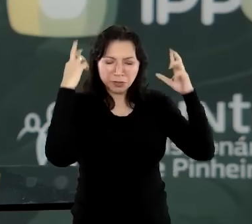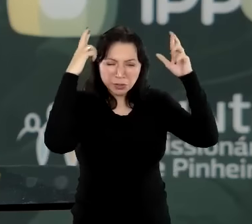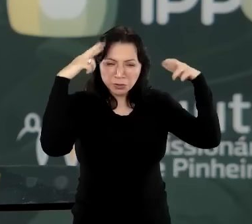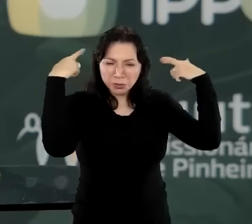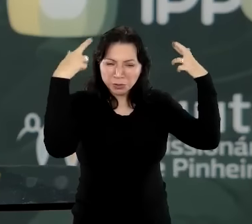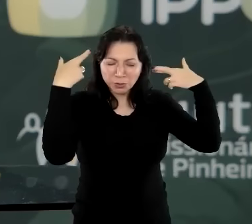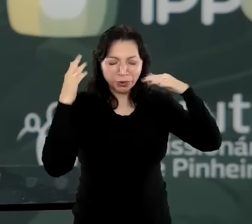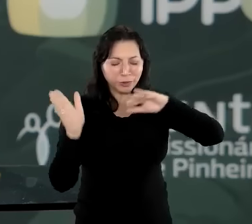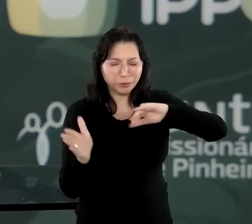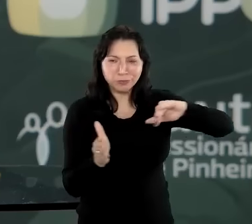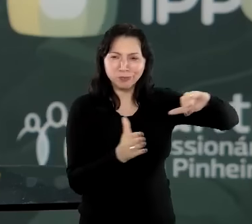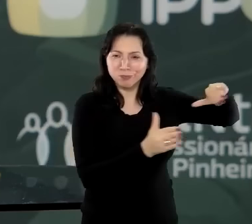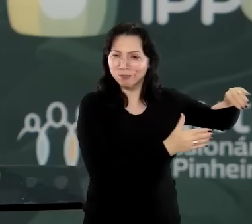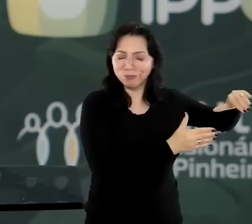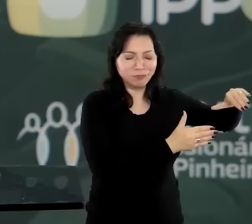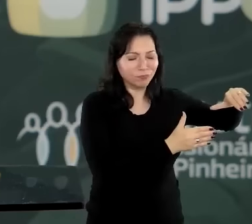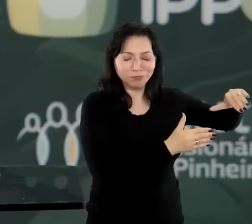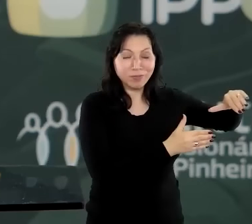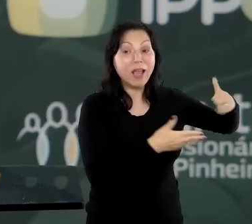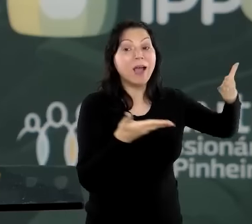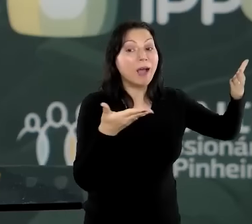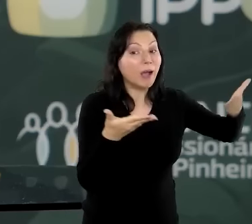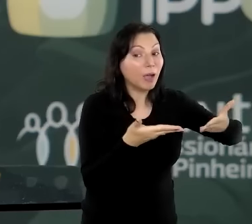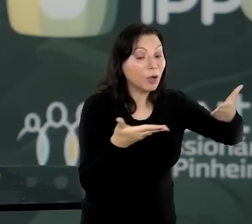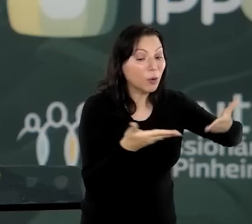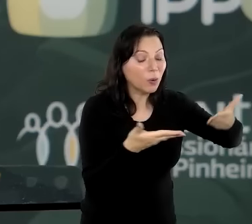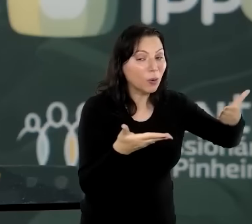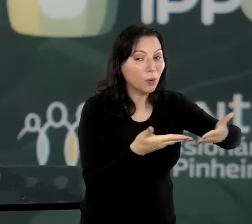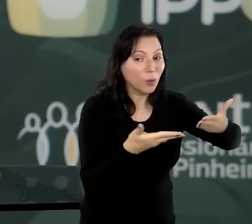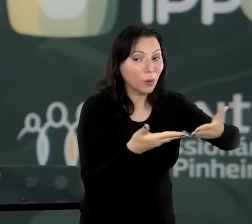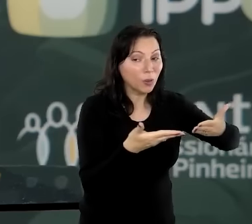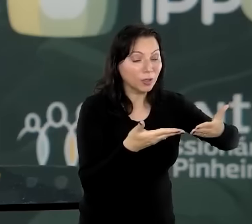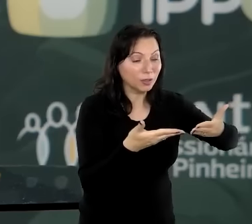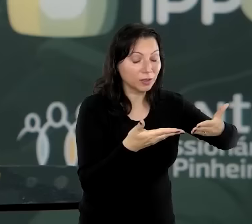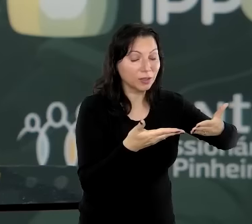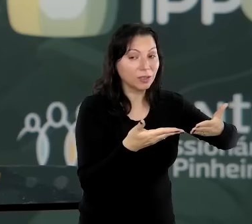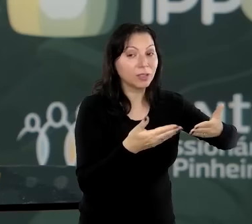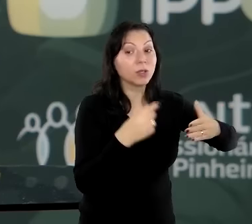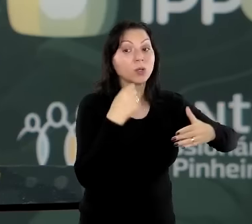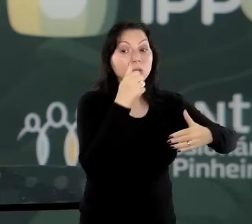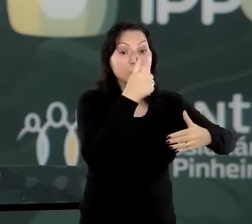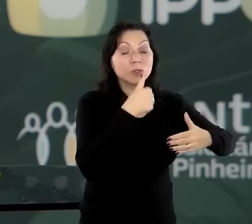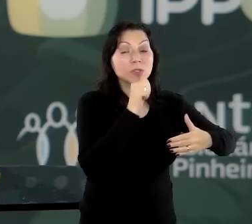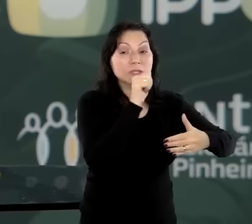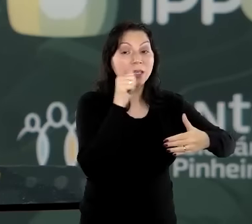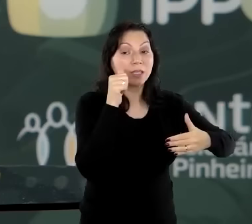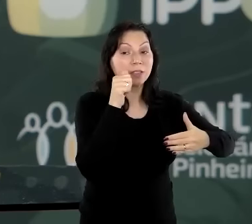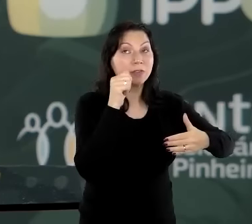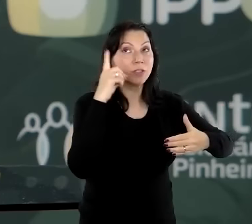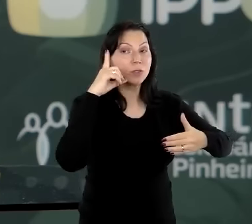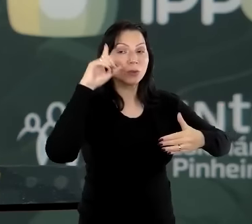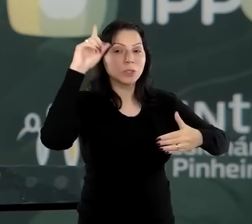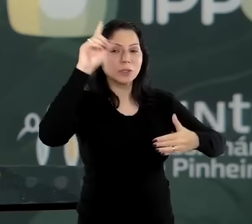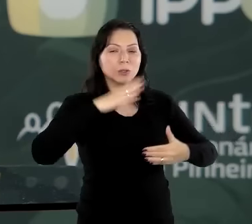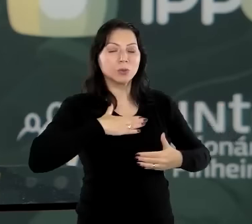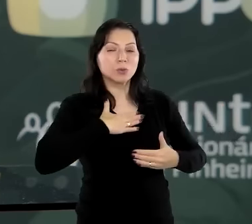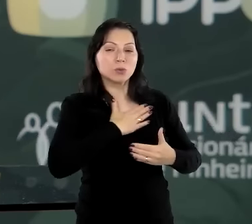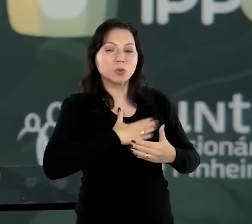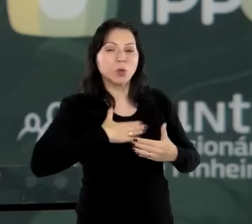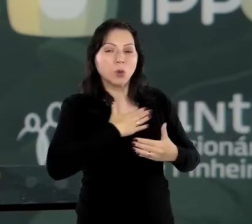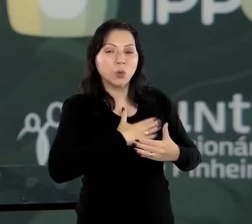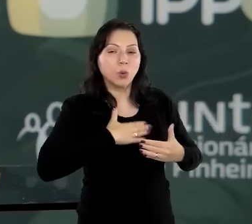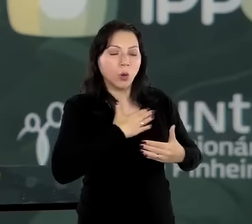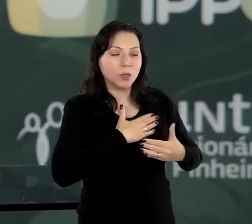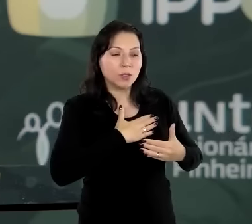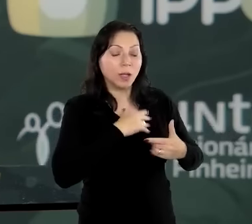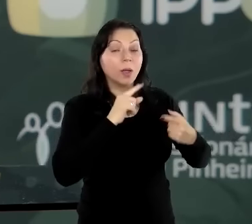vai agradar a Deus. Primeiro, confesse o nome dele, louve a ele, e segundo, põe a mão no